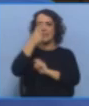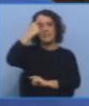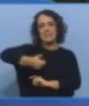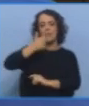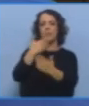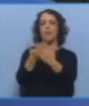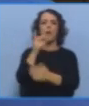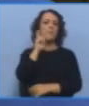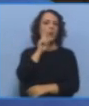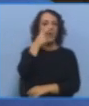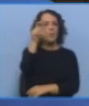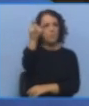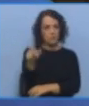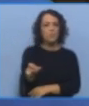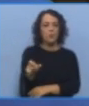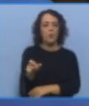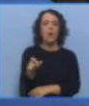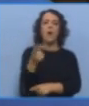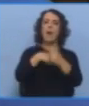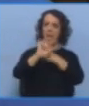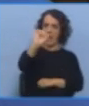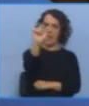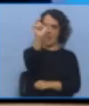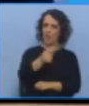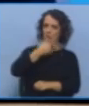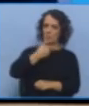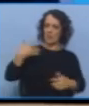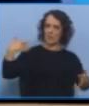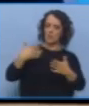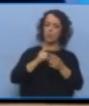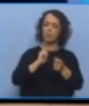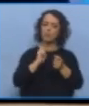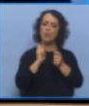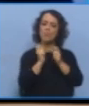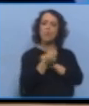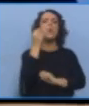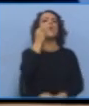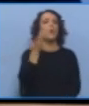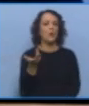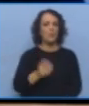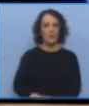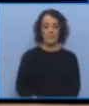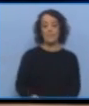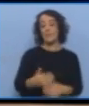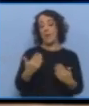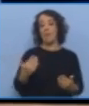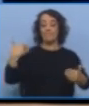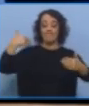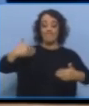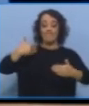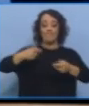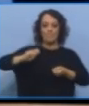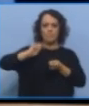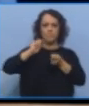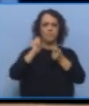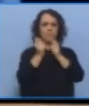pessoa. De que forma é que no seu percurso profissional isso foi acontecendo, essa mudança de paradigma? Olha, esta mudança de paradigma foi acontecendo a